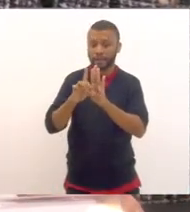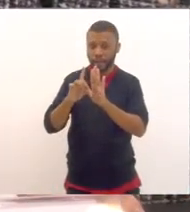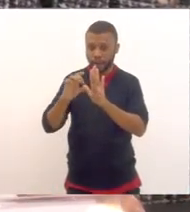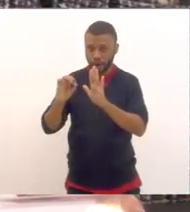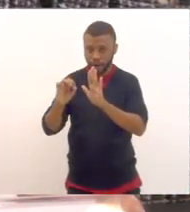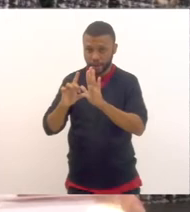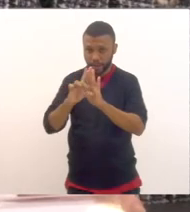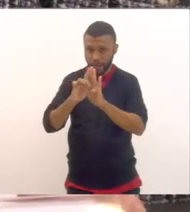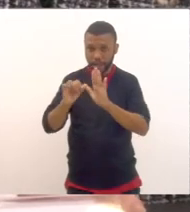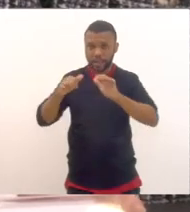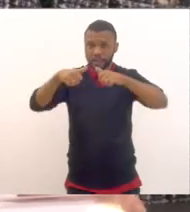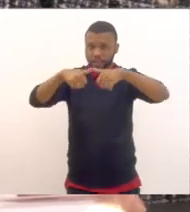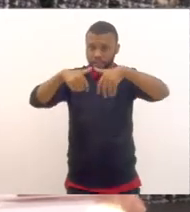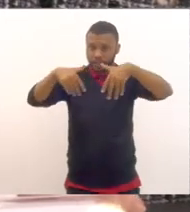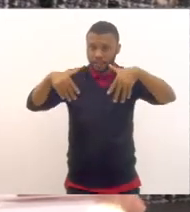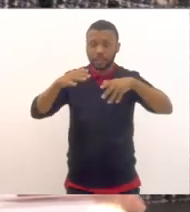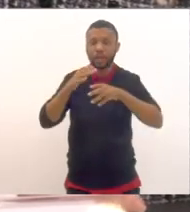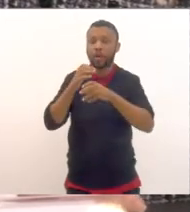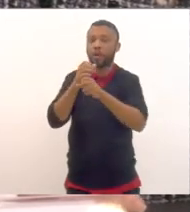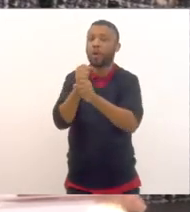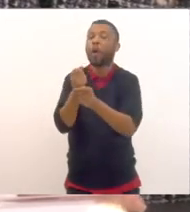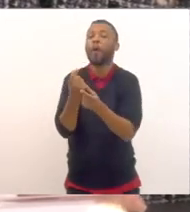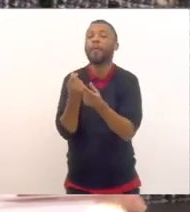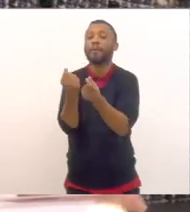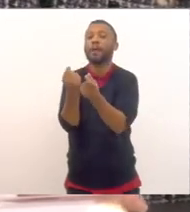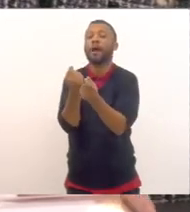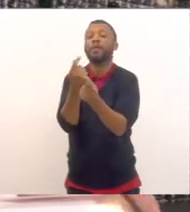de diretrizes orçamentárias para 2023